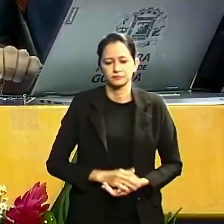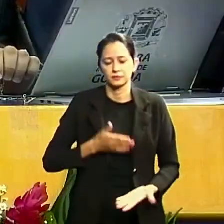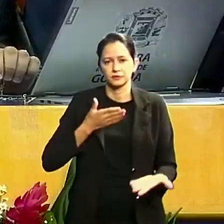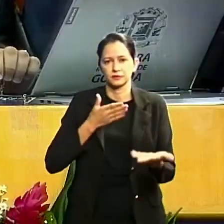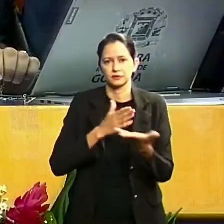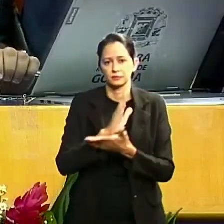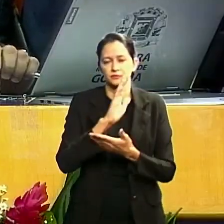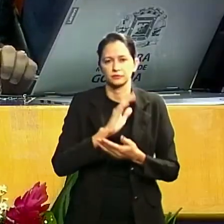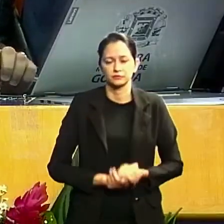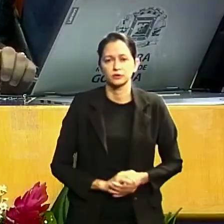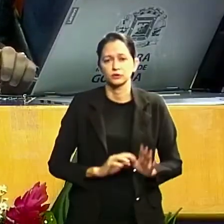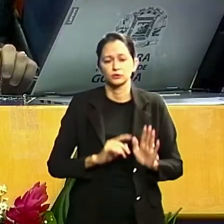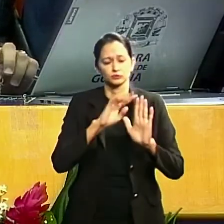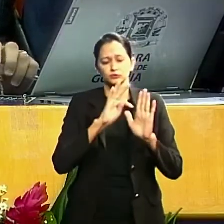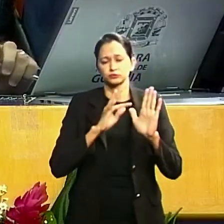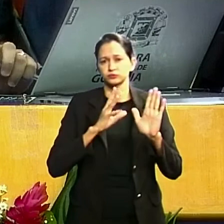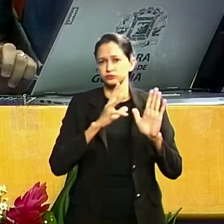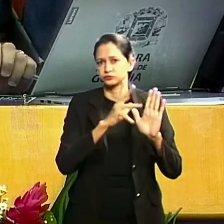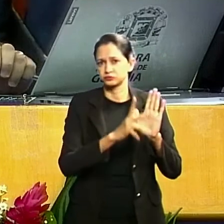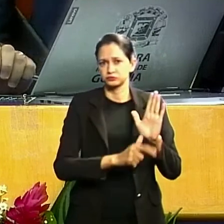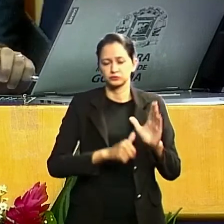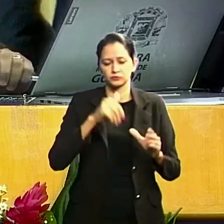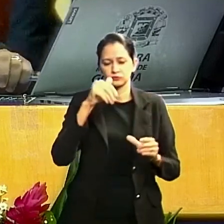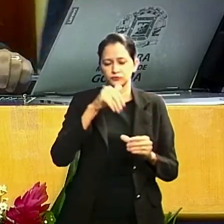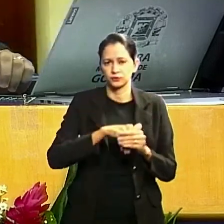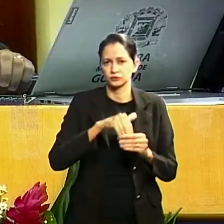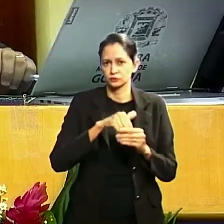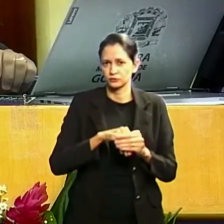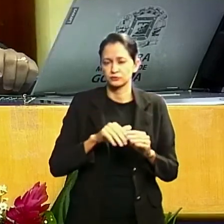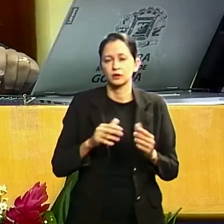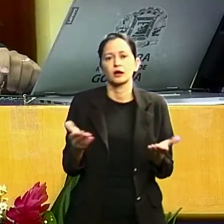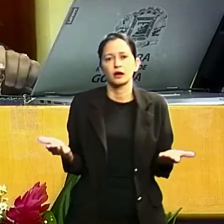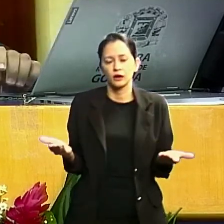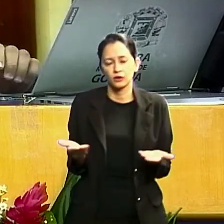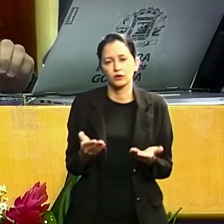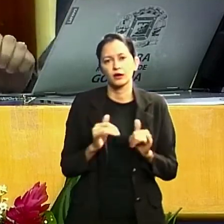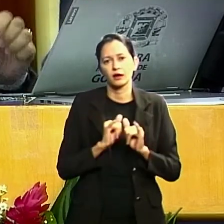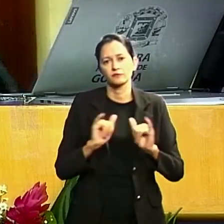Aprovado. Enxuta a pauta, não tendo mais nada a ser apreciado, declaro